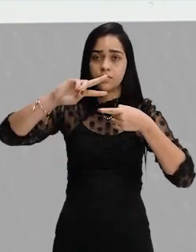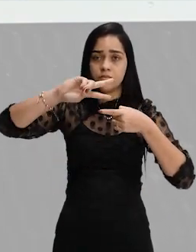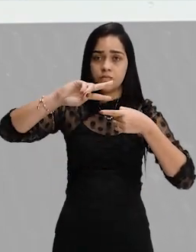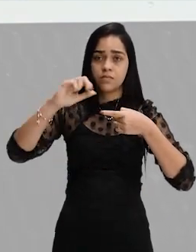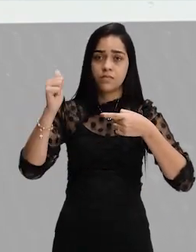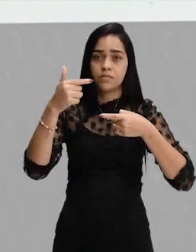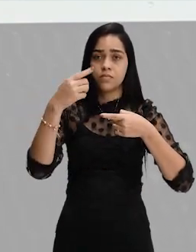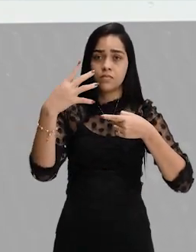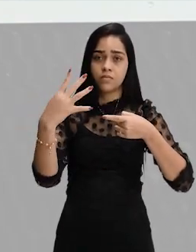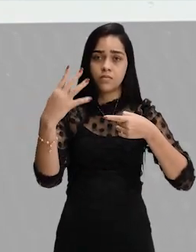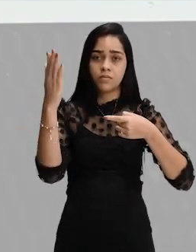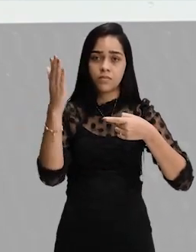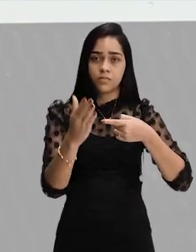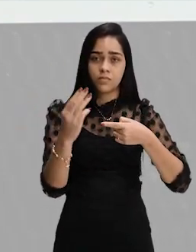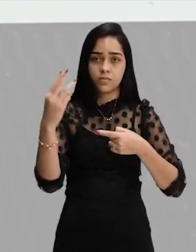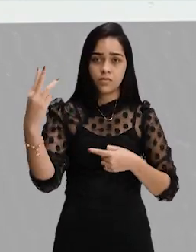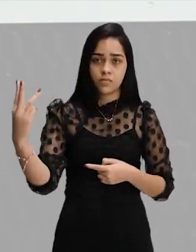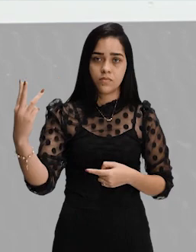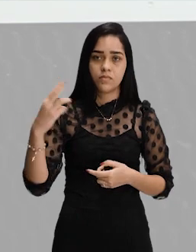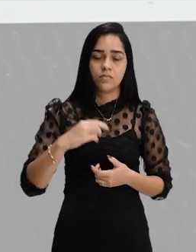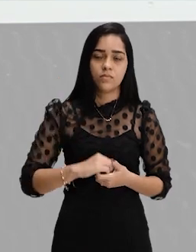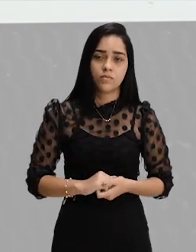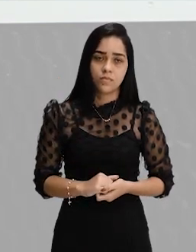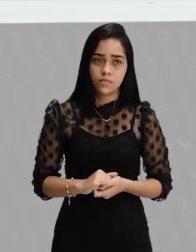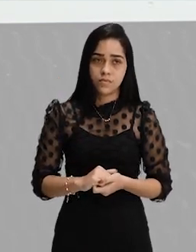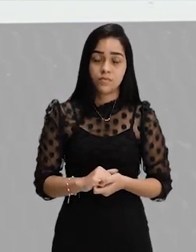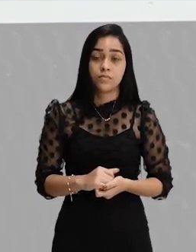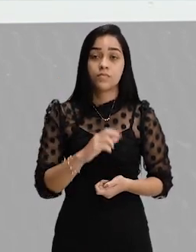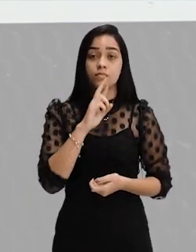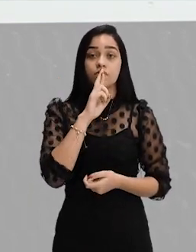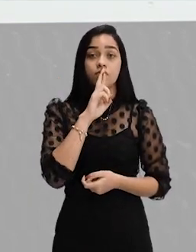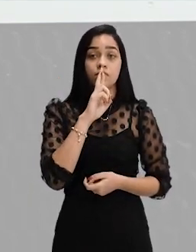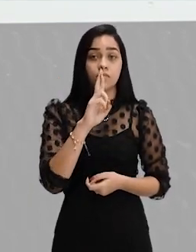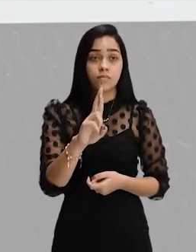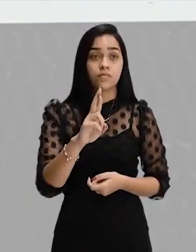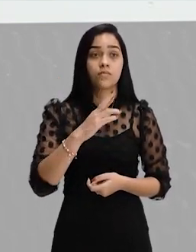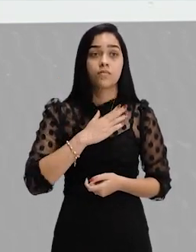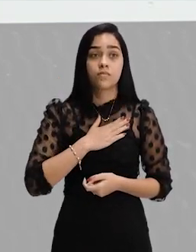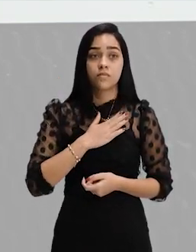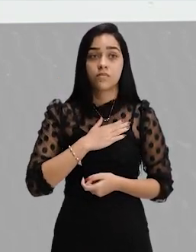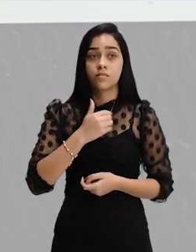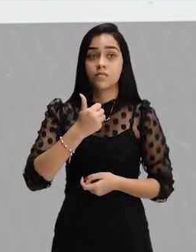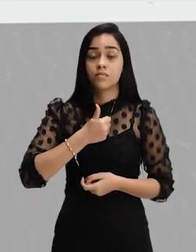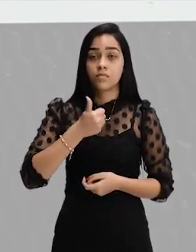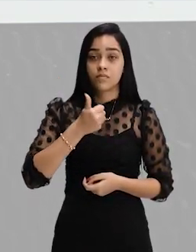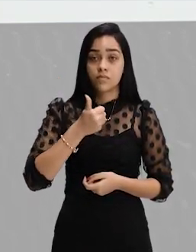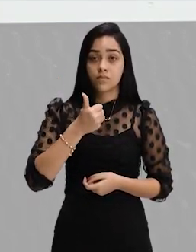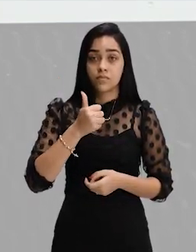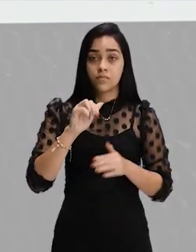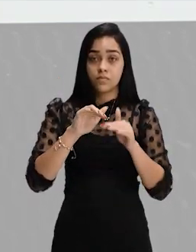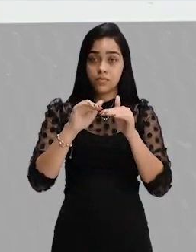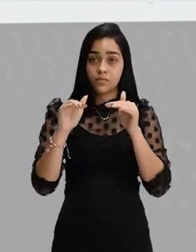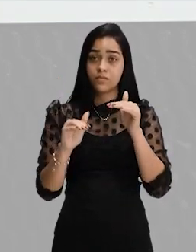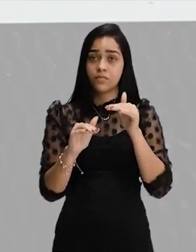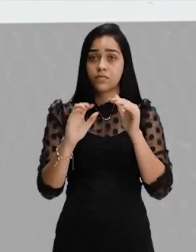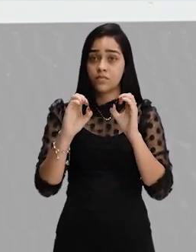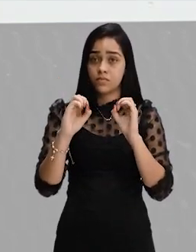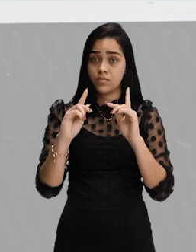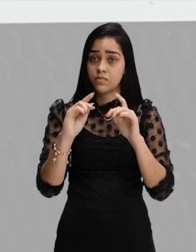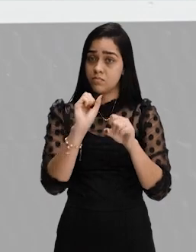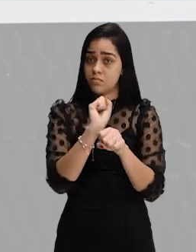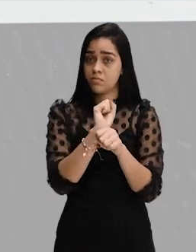do que 4 terços. Beleza. Essa é a solução da minha primeira desigualdade. Vou deixar ela